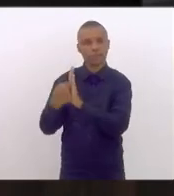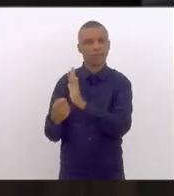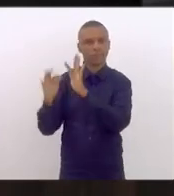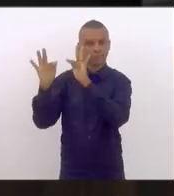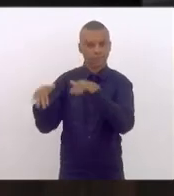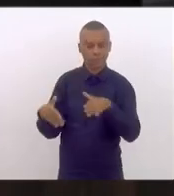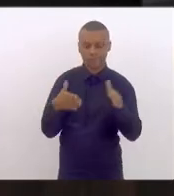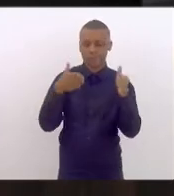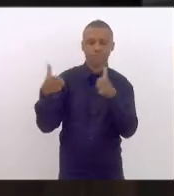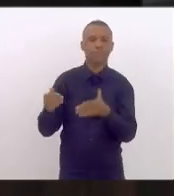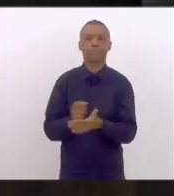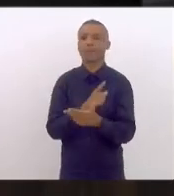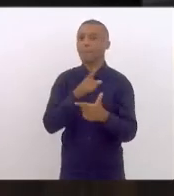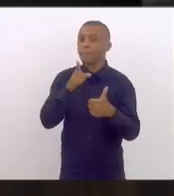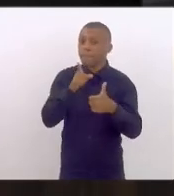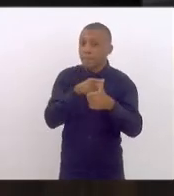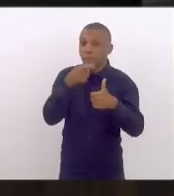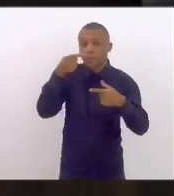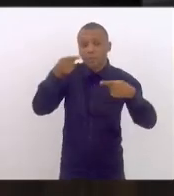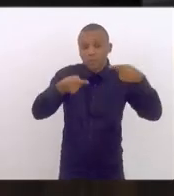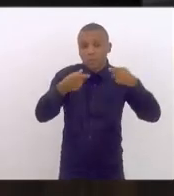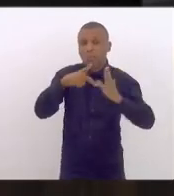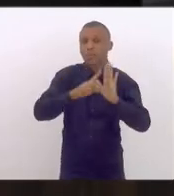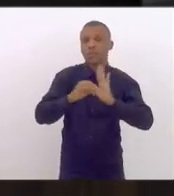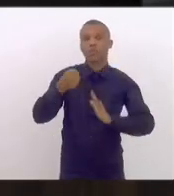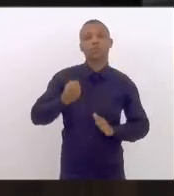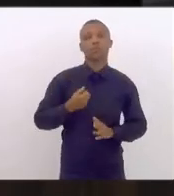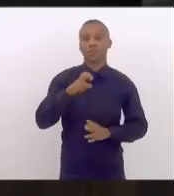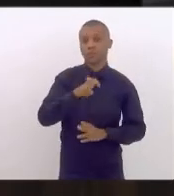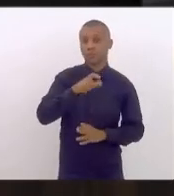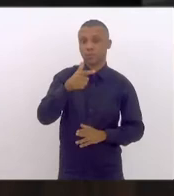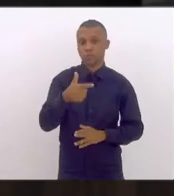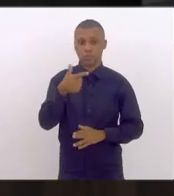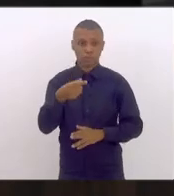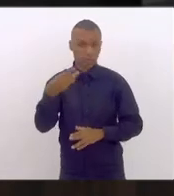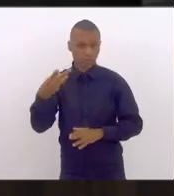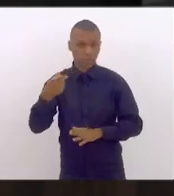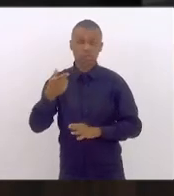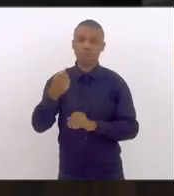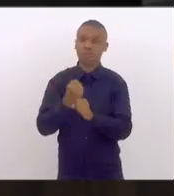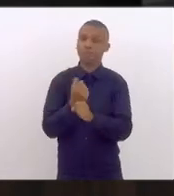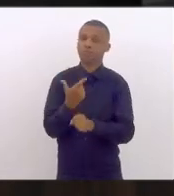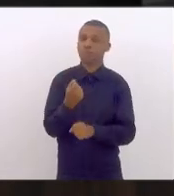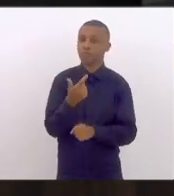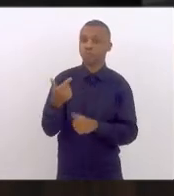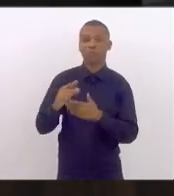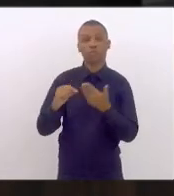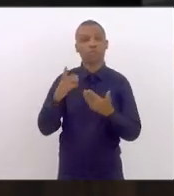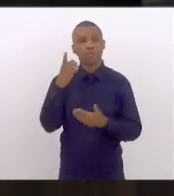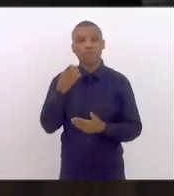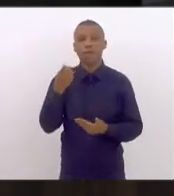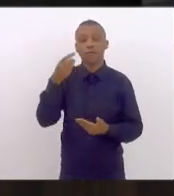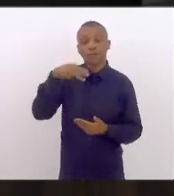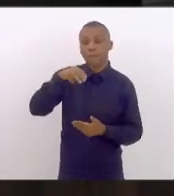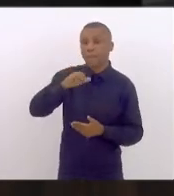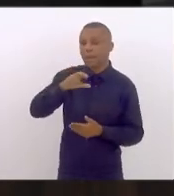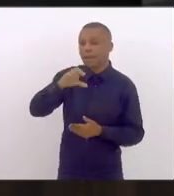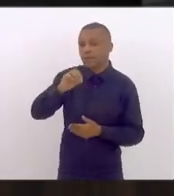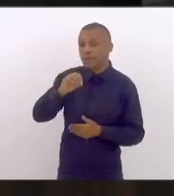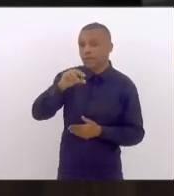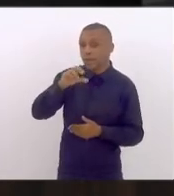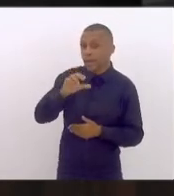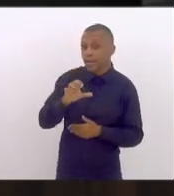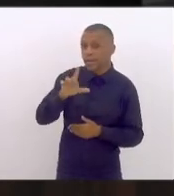em primeira discussão projeto de lei 5223 de 21 e autoria Deputado Márcio canela que